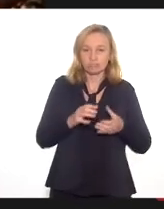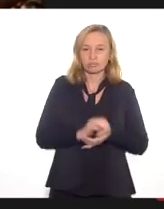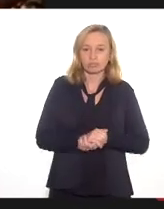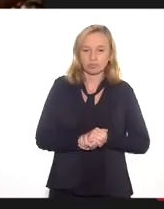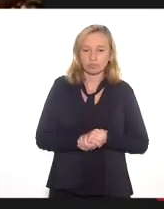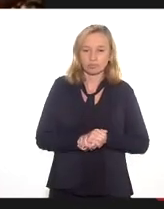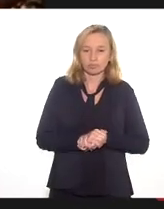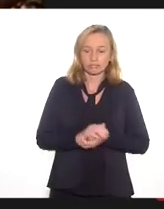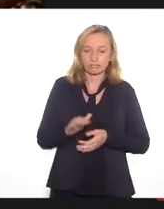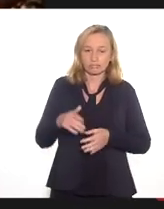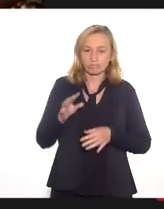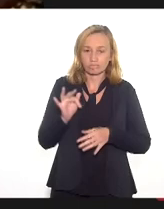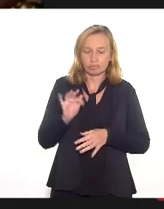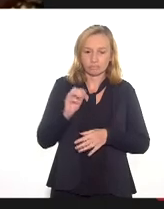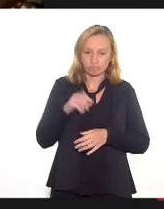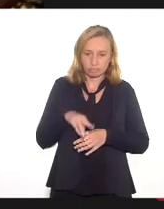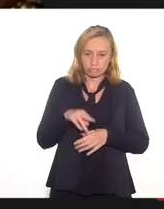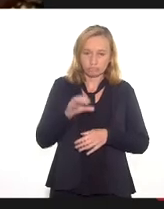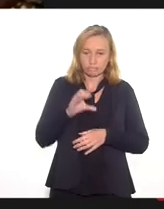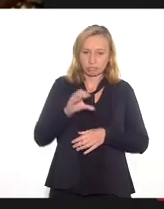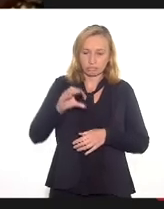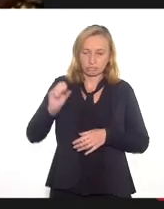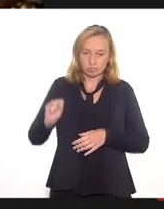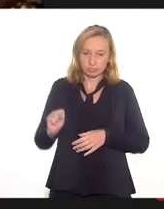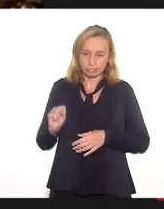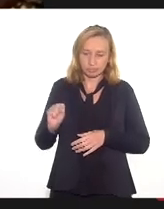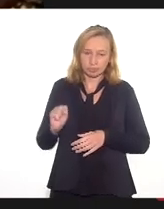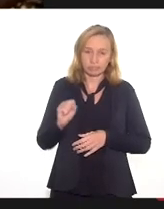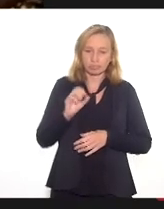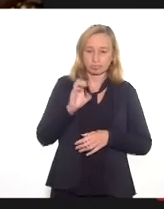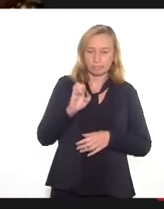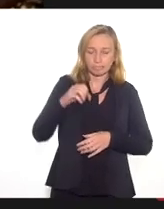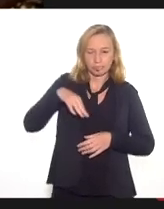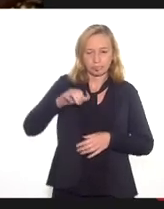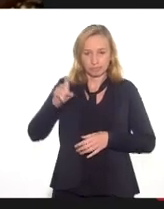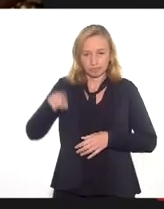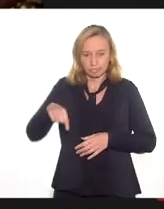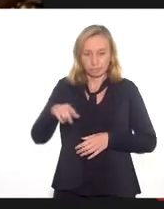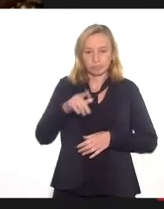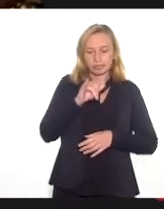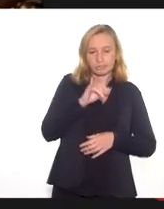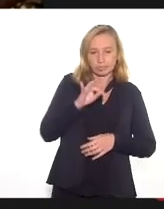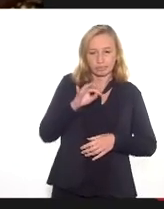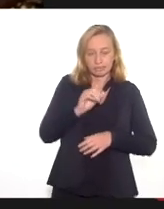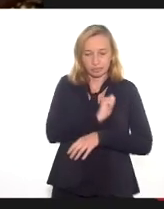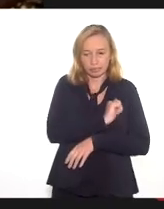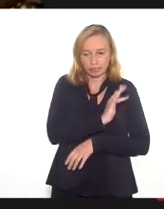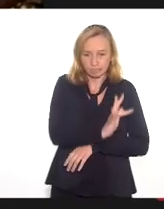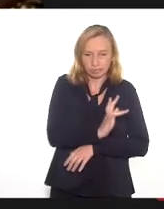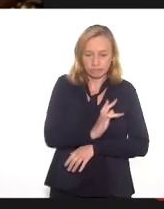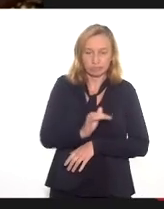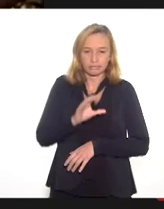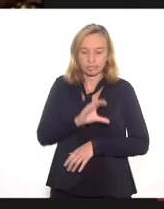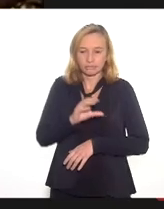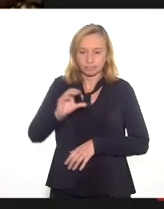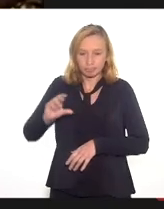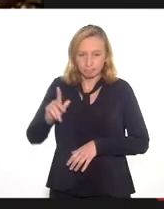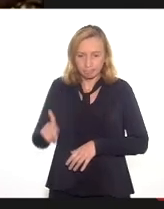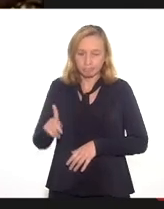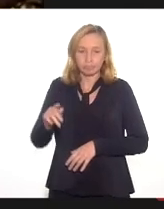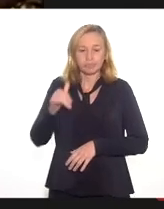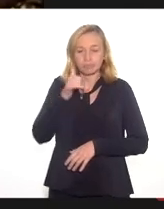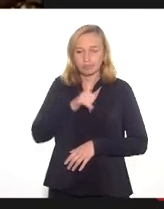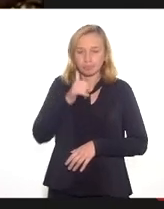e fóruns como a CCBA de Magé o fórum Grita Baixada e CP Mulher de São Gonçalo